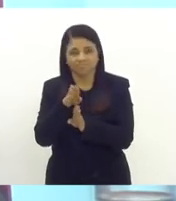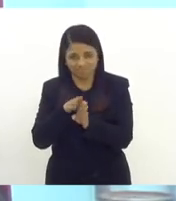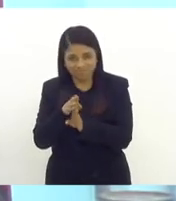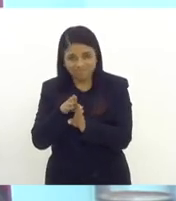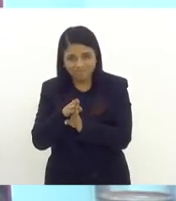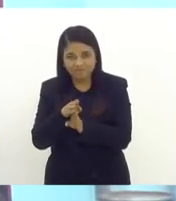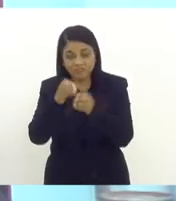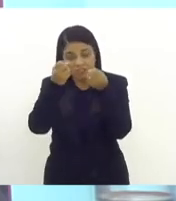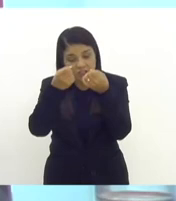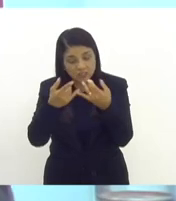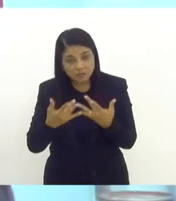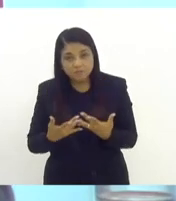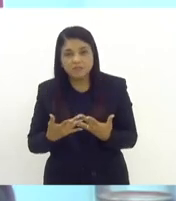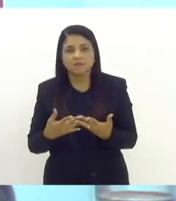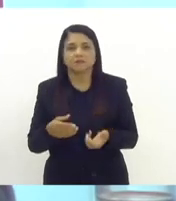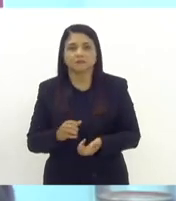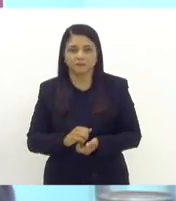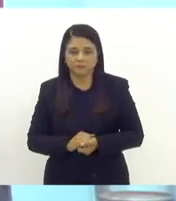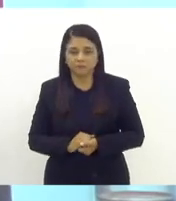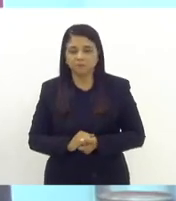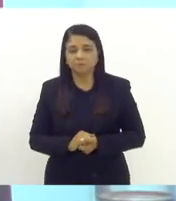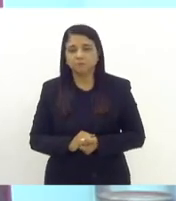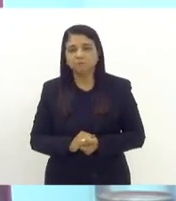para poder explicar tá